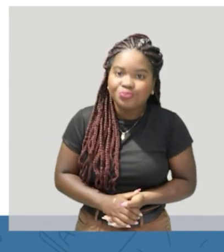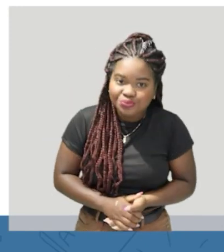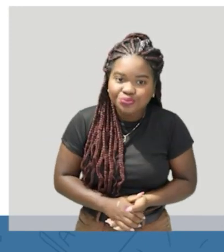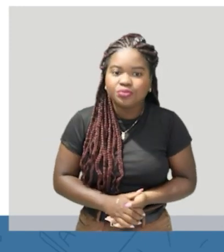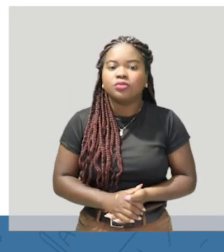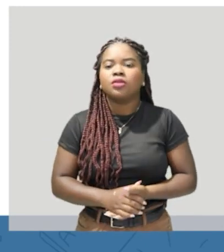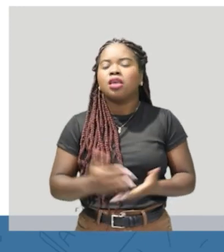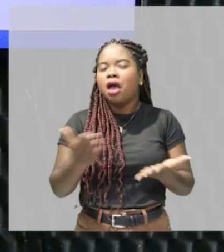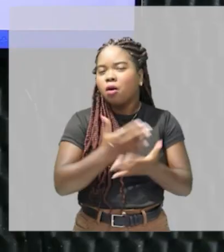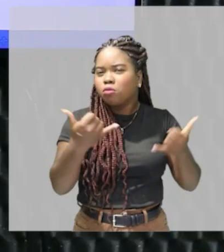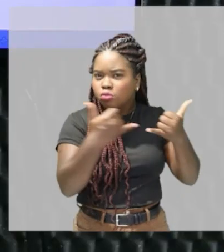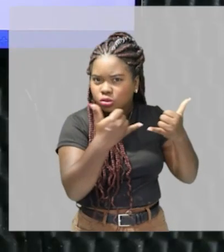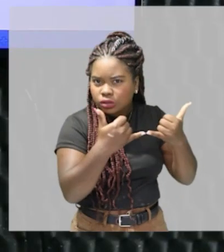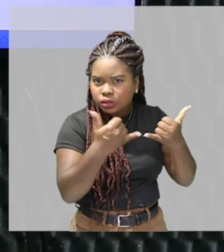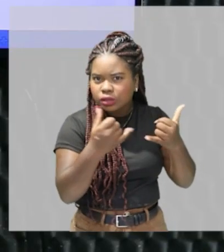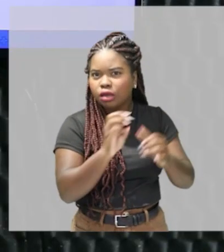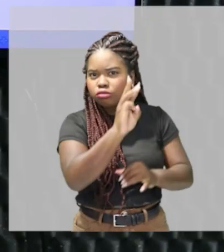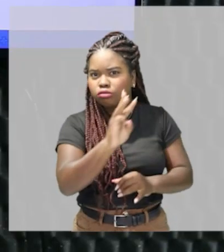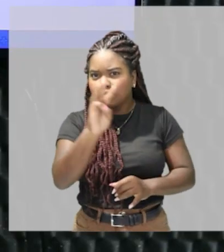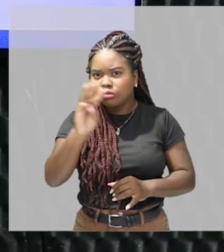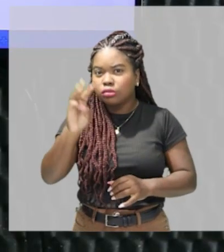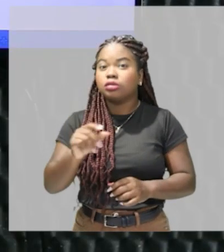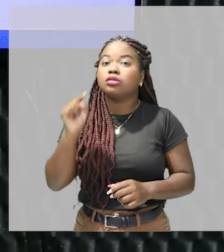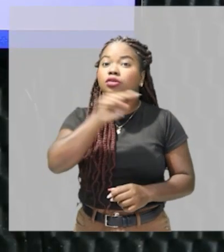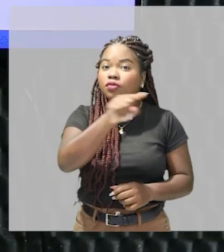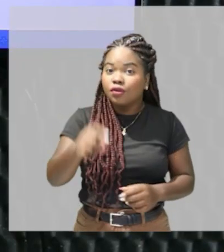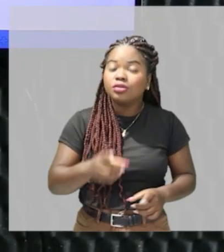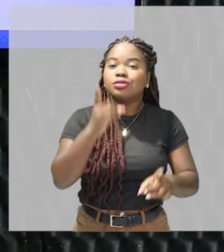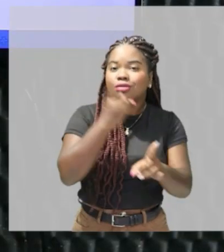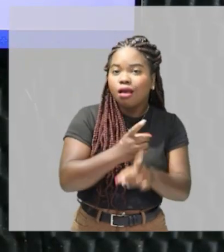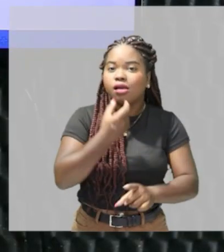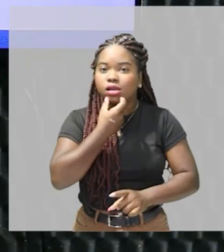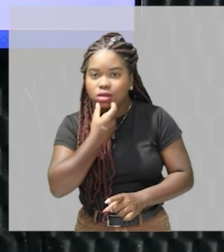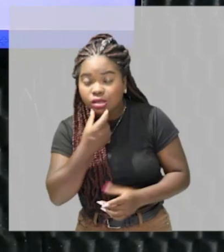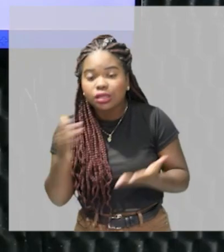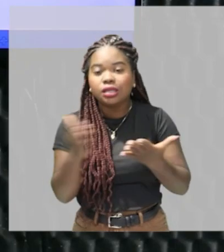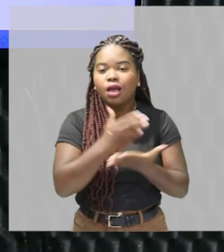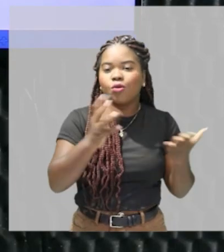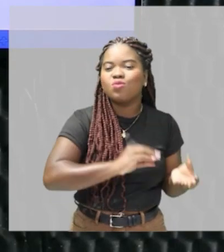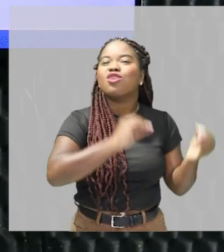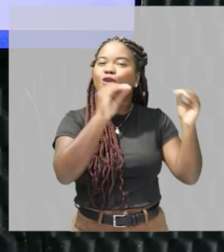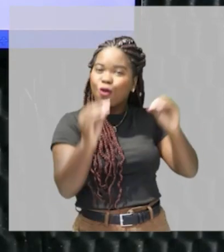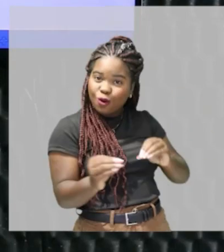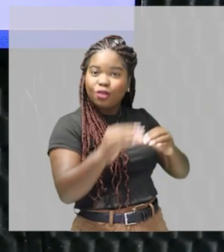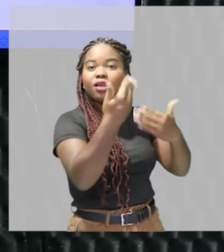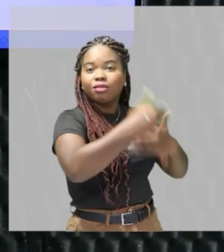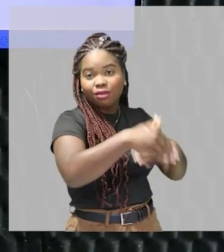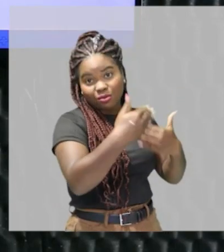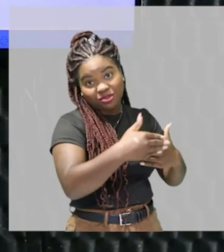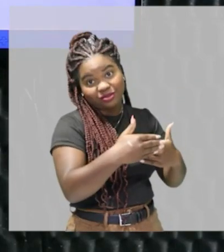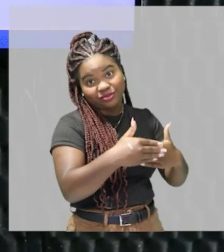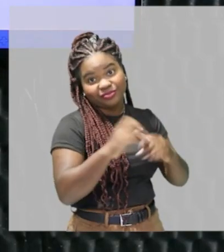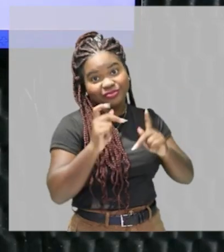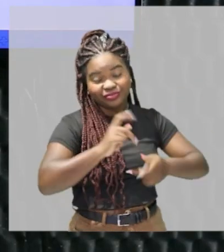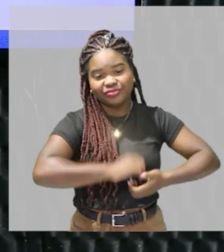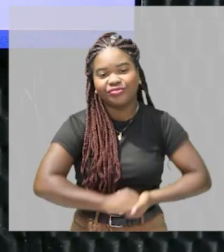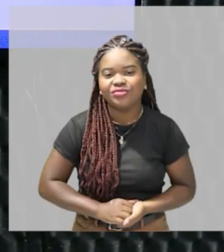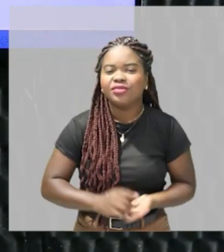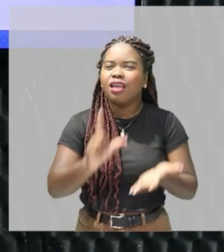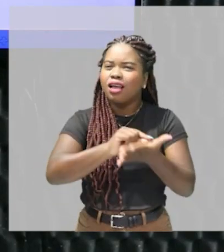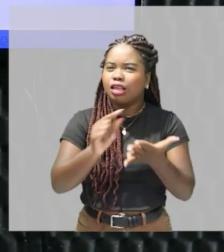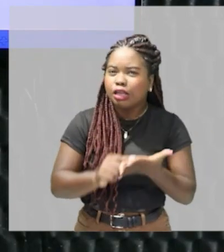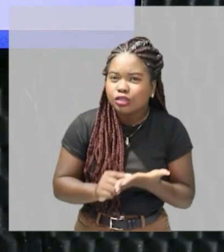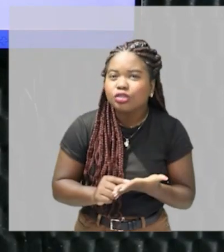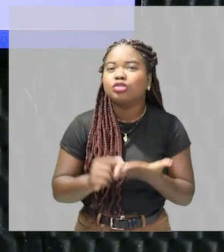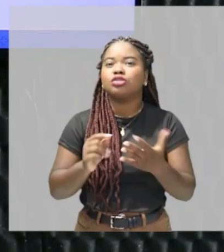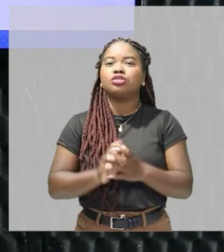que vocês encontram em inglês. E algumas dessas notícias são extraídas desses veículos. Artigos